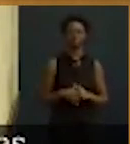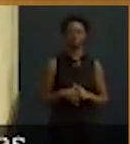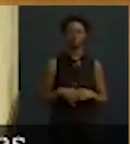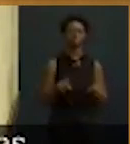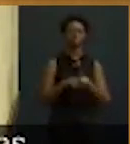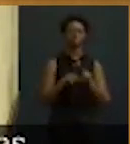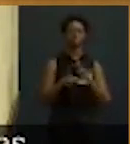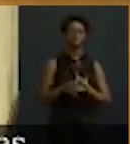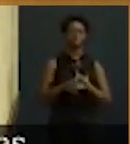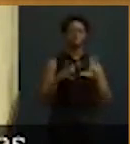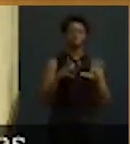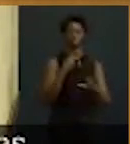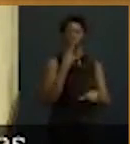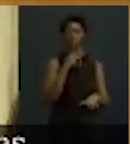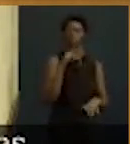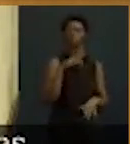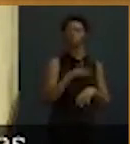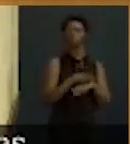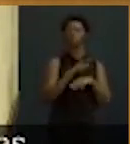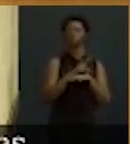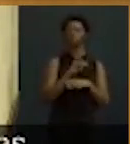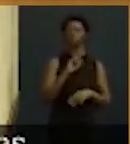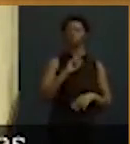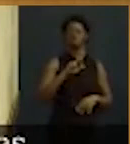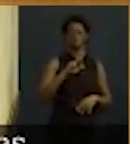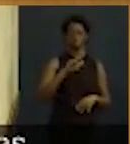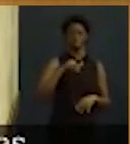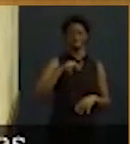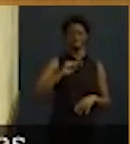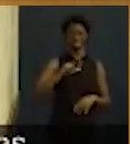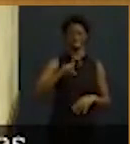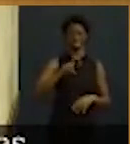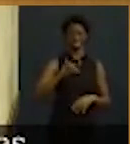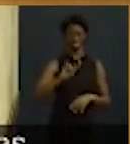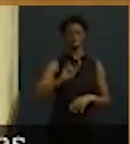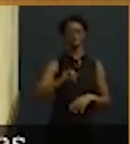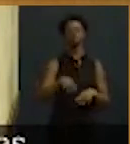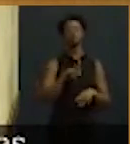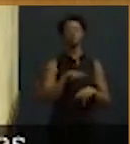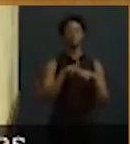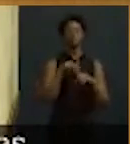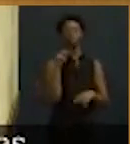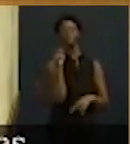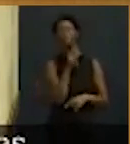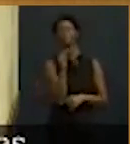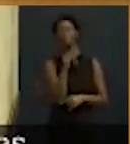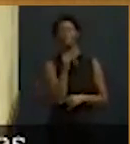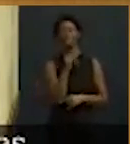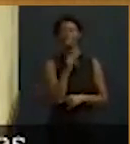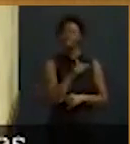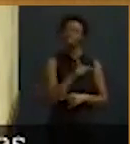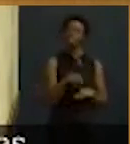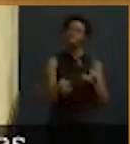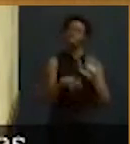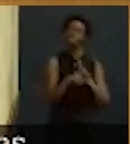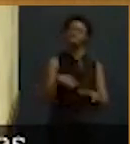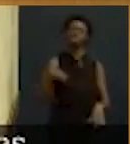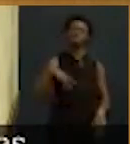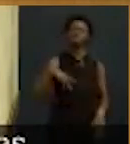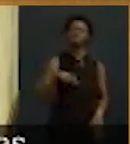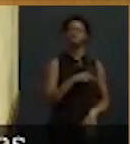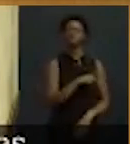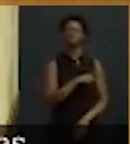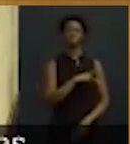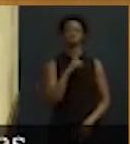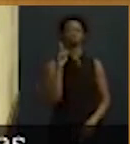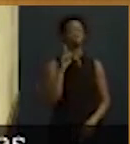aqui o Dr. Rinaldi no nosso hall de membros, porque o Dr. Rinaldi é membro do Ministério Público do Estado do